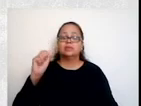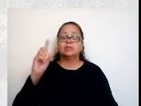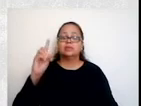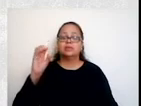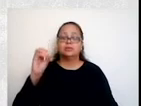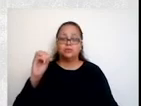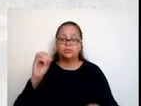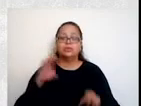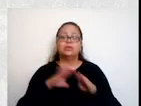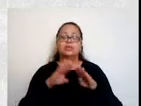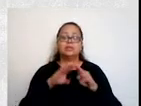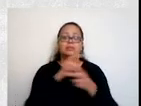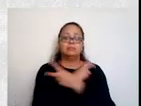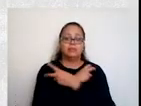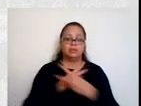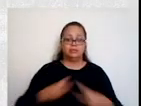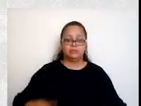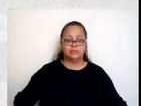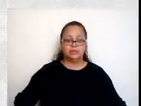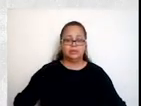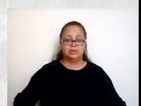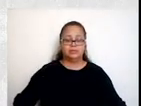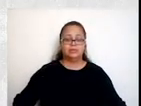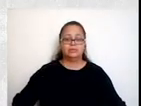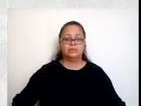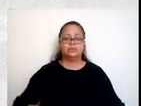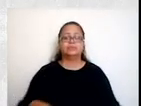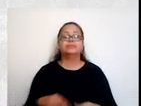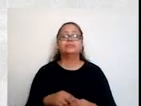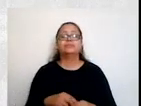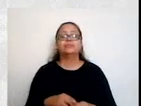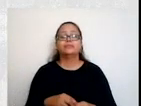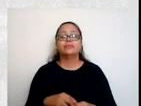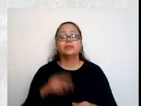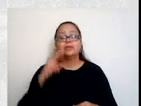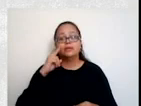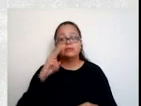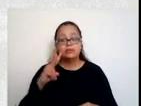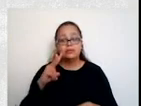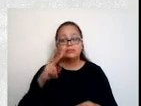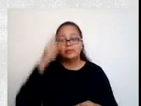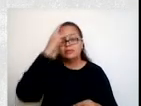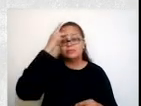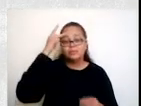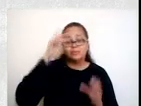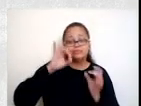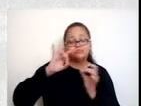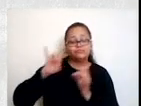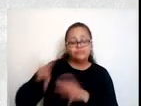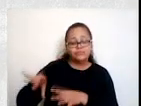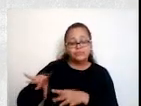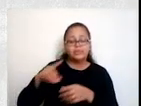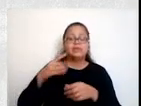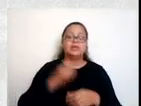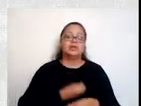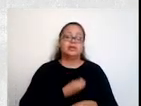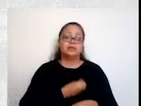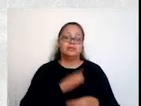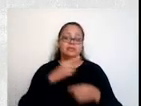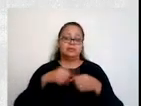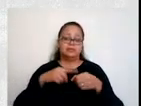cangaço. E também começaram a ver sobre a situação dos excluídos que viviam nas